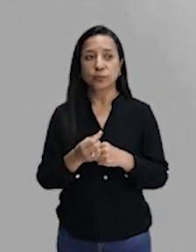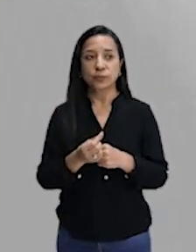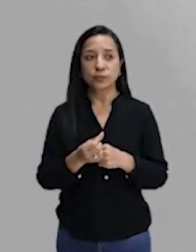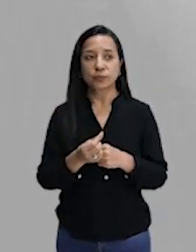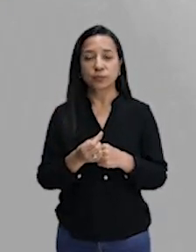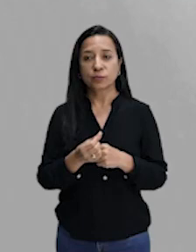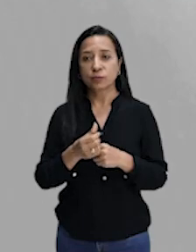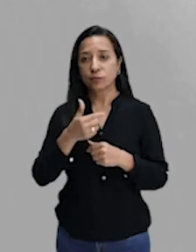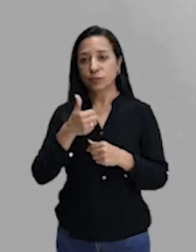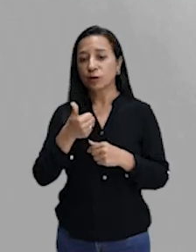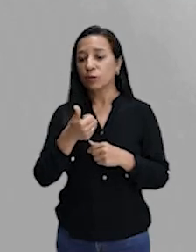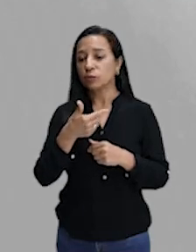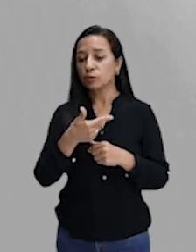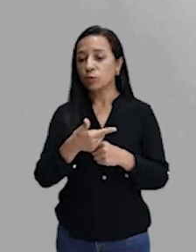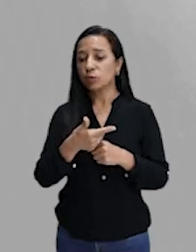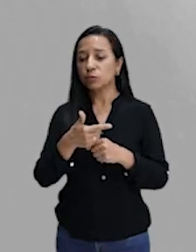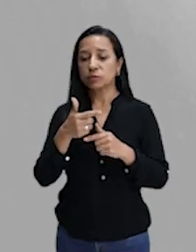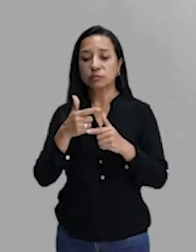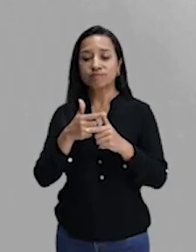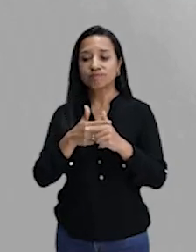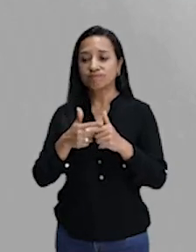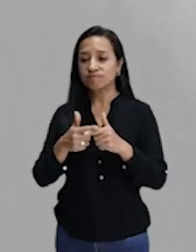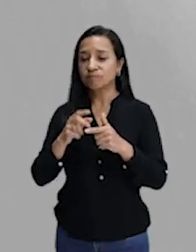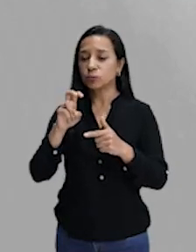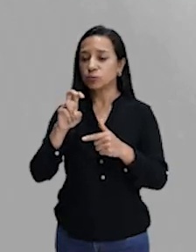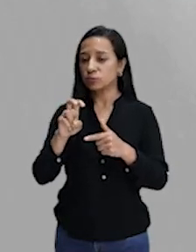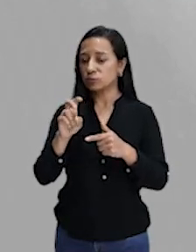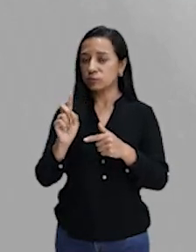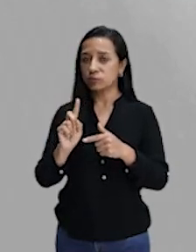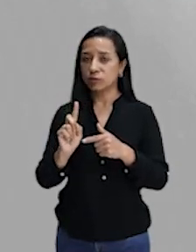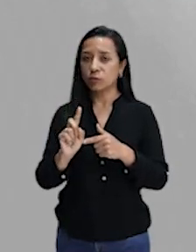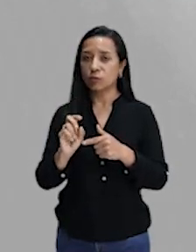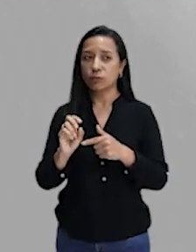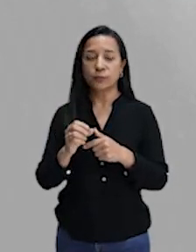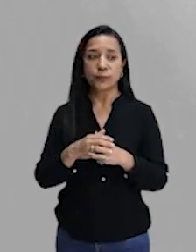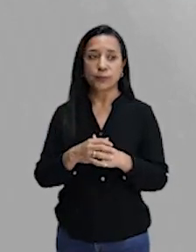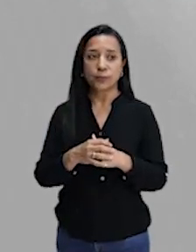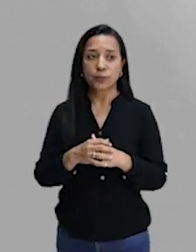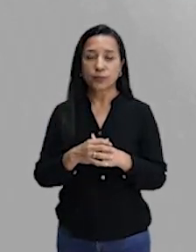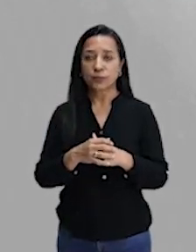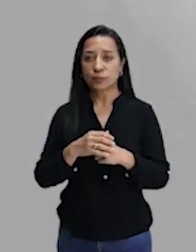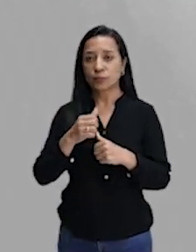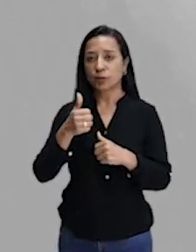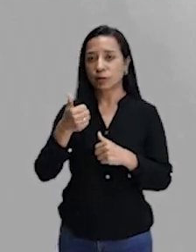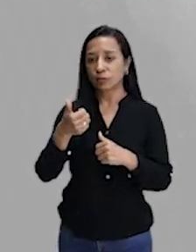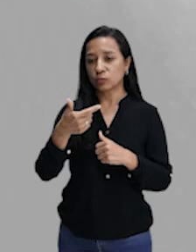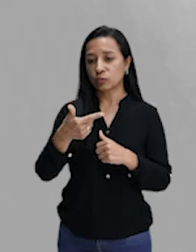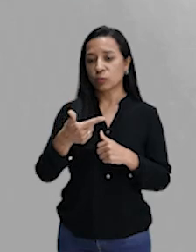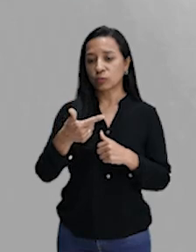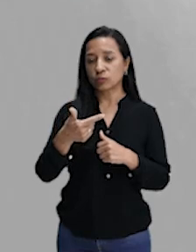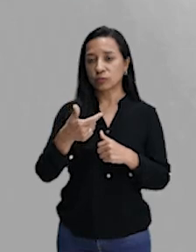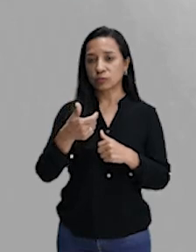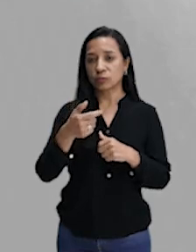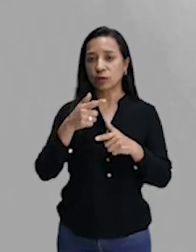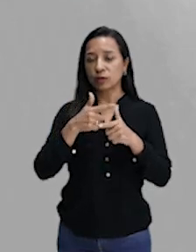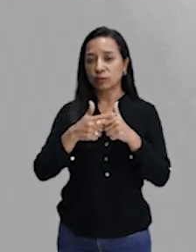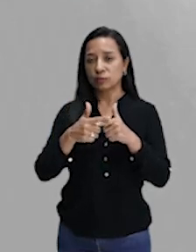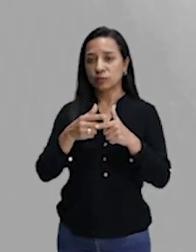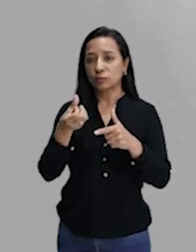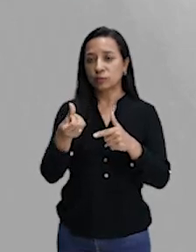porque 12 não significa por cinco né vamos lá então 12 / 6 é 2